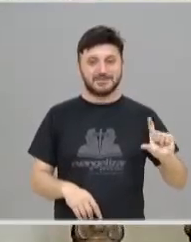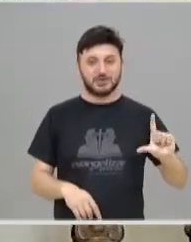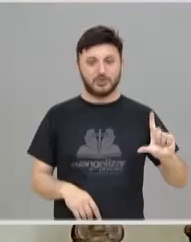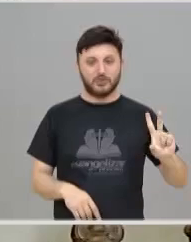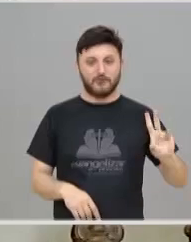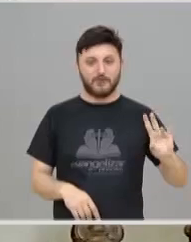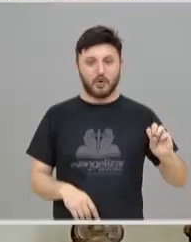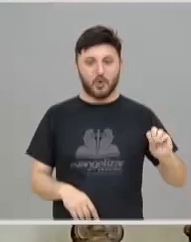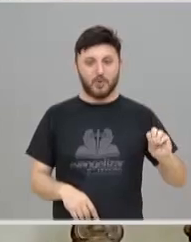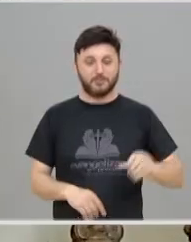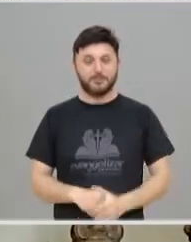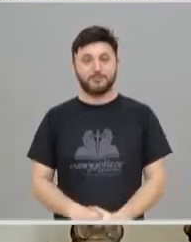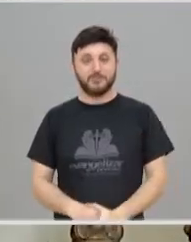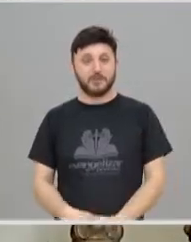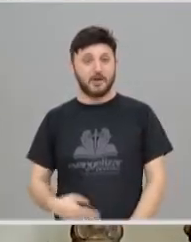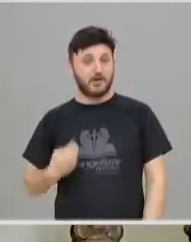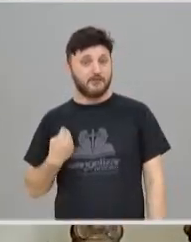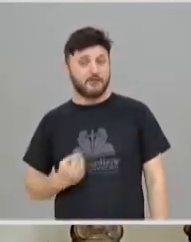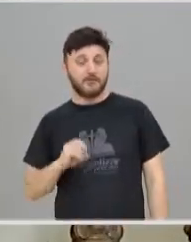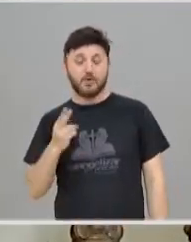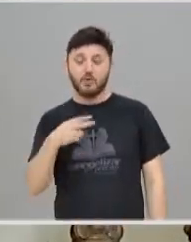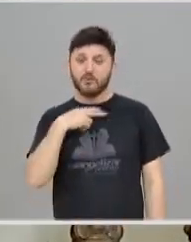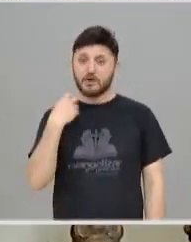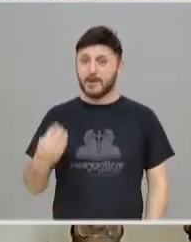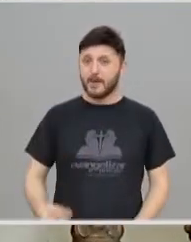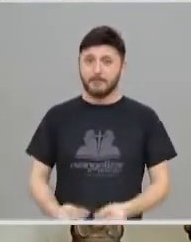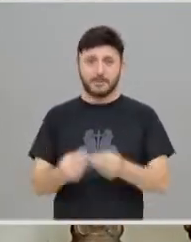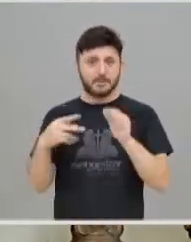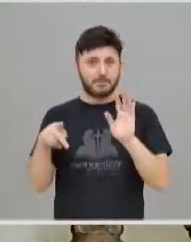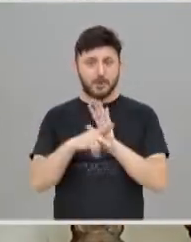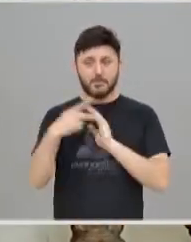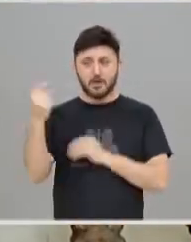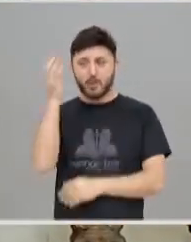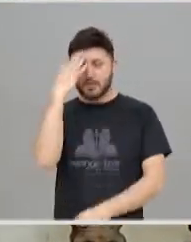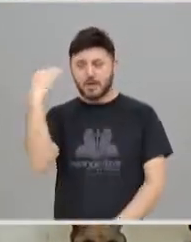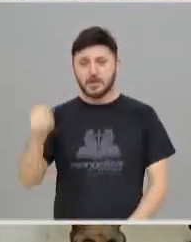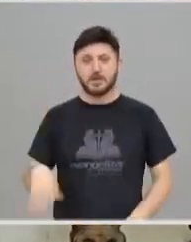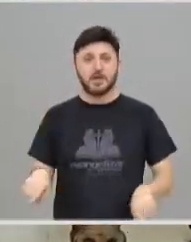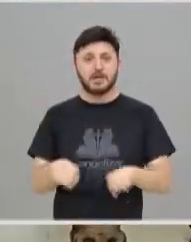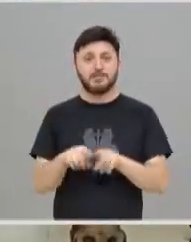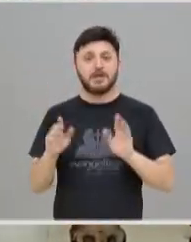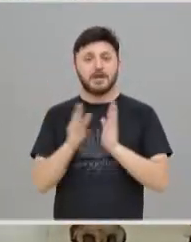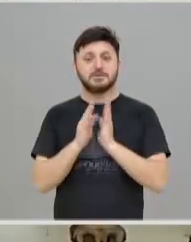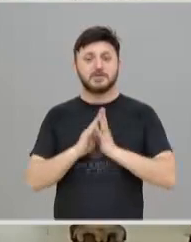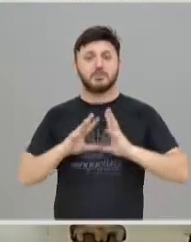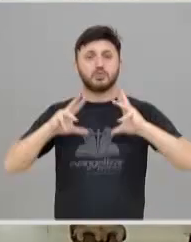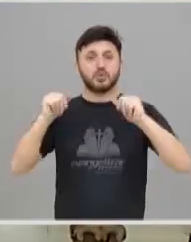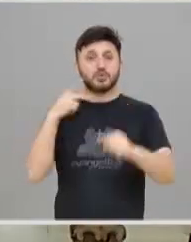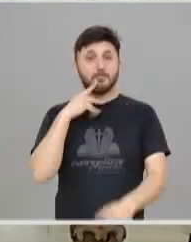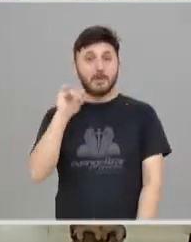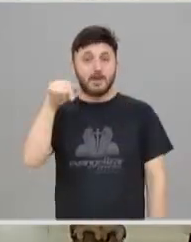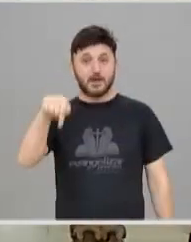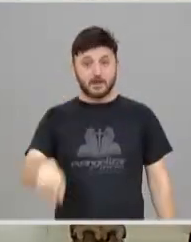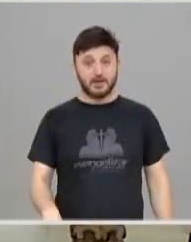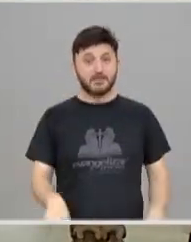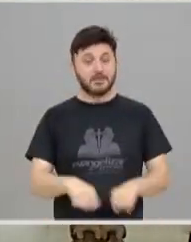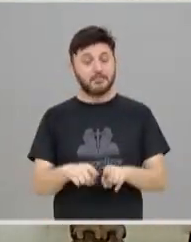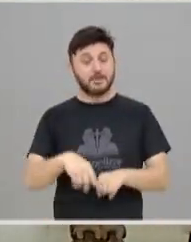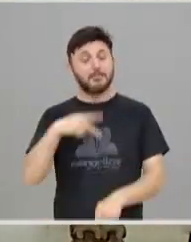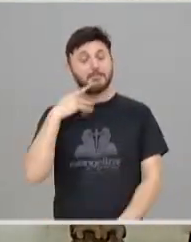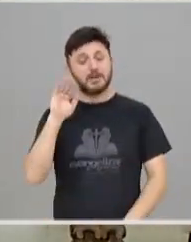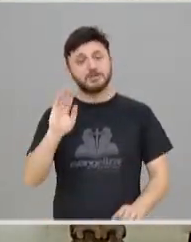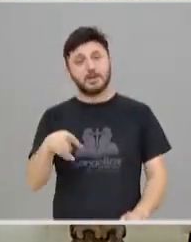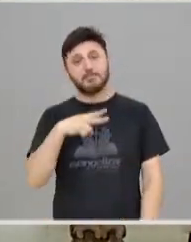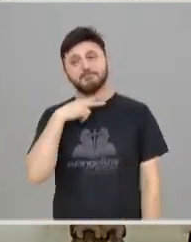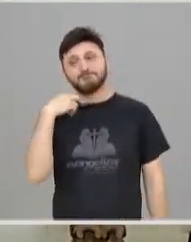vivos ou falecidos, a missa é para eles. E eu rezo por todos os pais aqui presentes e os ausentes,